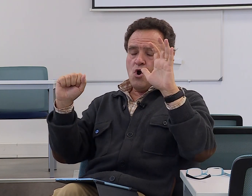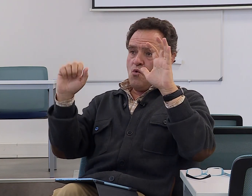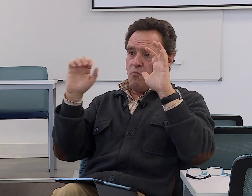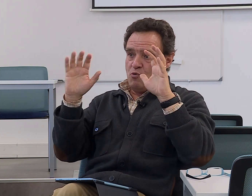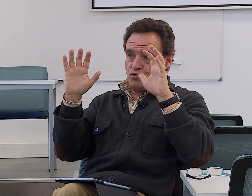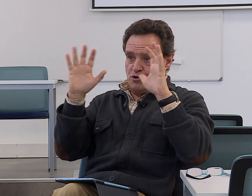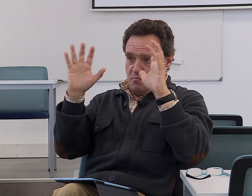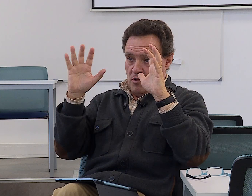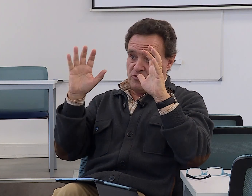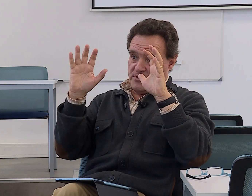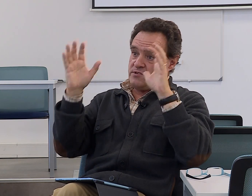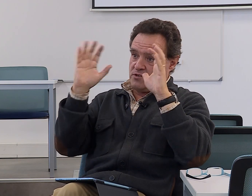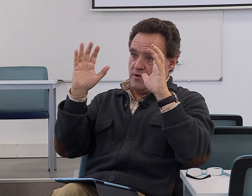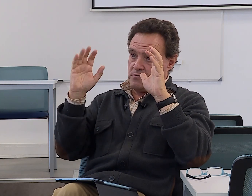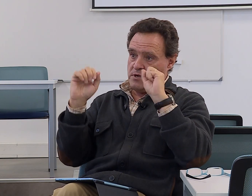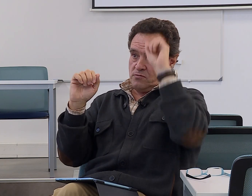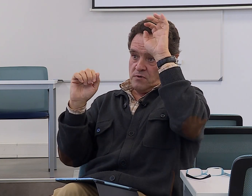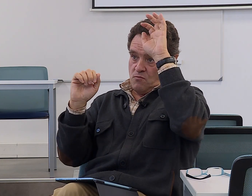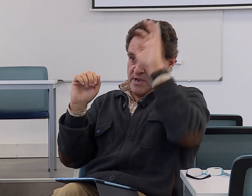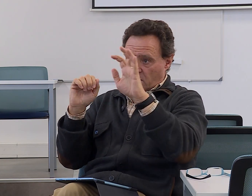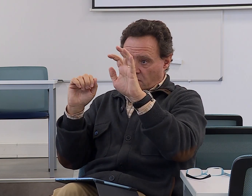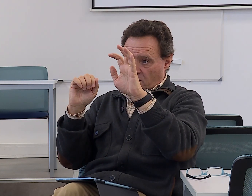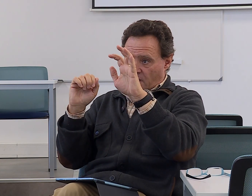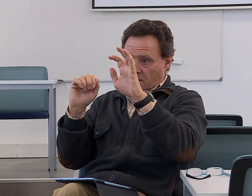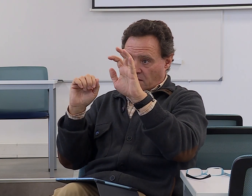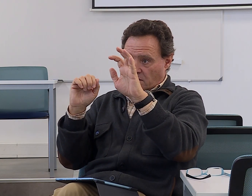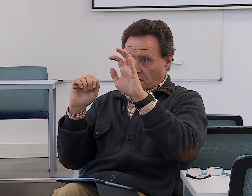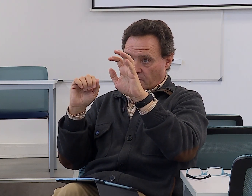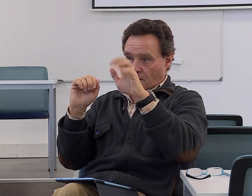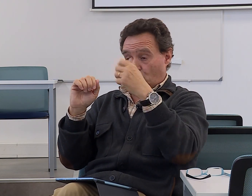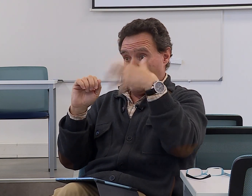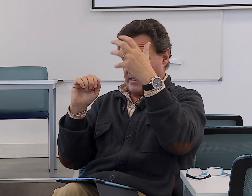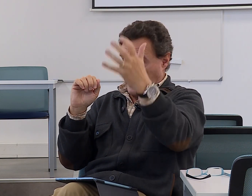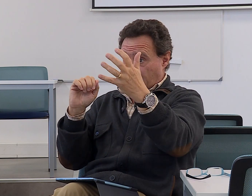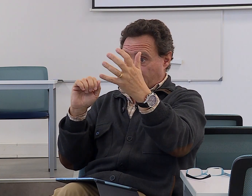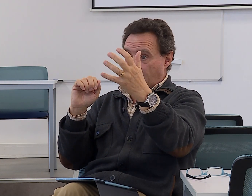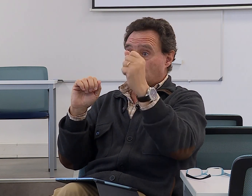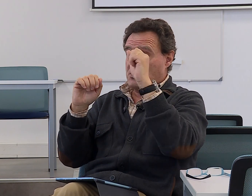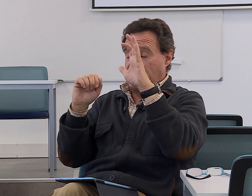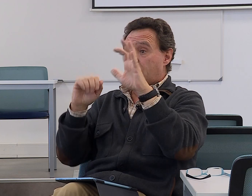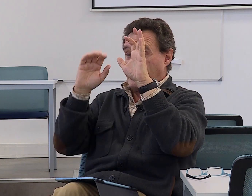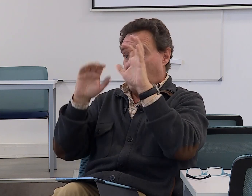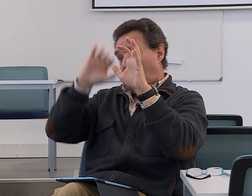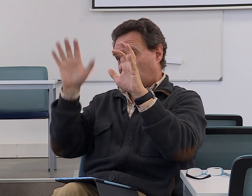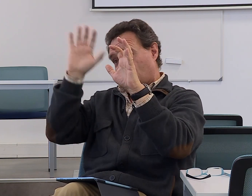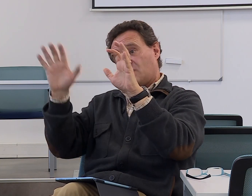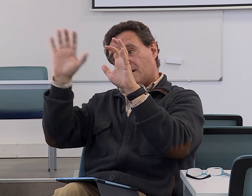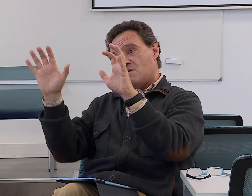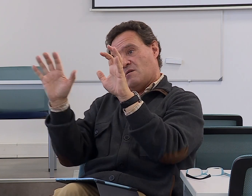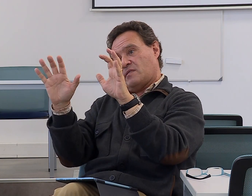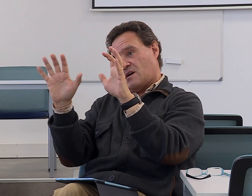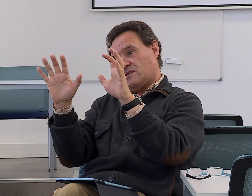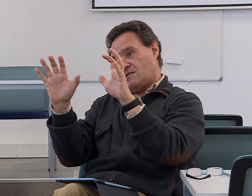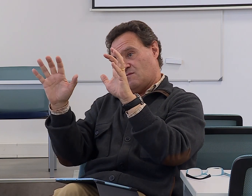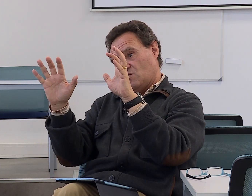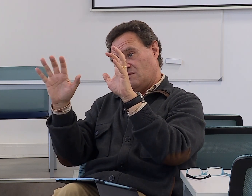a isso. Os dois polos de Francisco, volto a isto, uma igreja renovada, cuidar da igreja, mas porquê? Para que ela possa cuidar